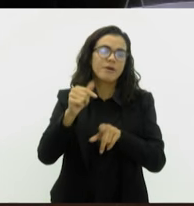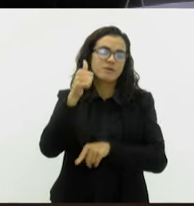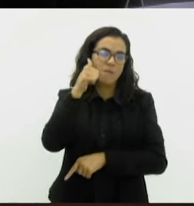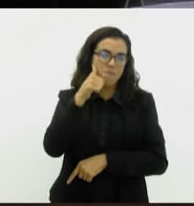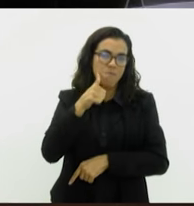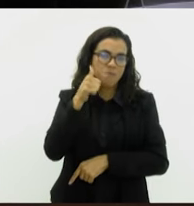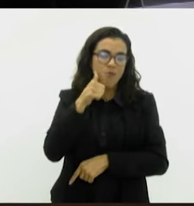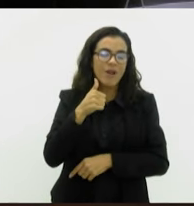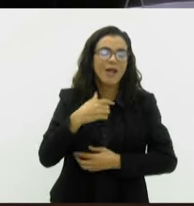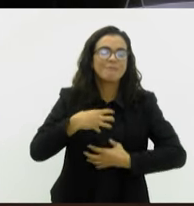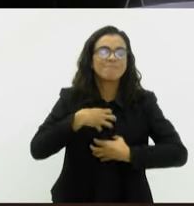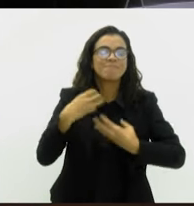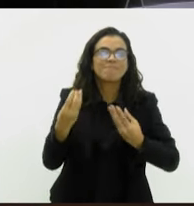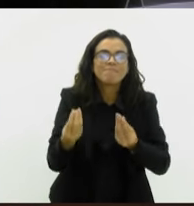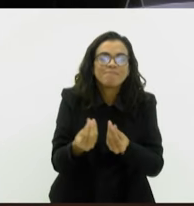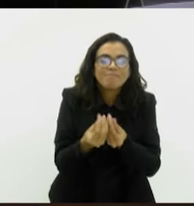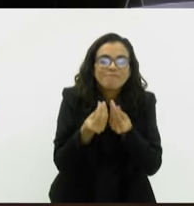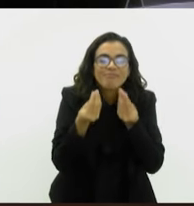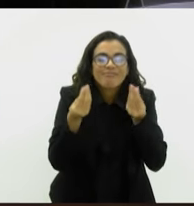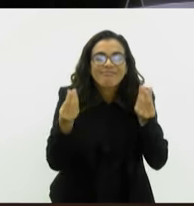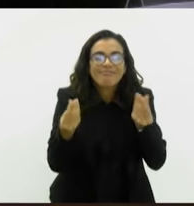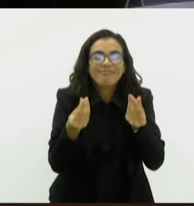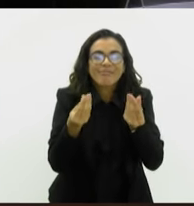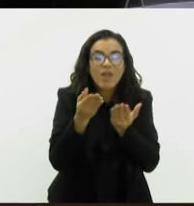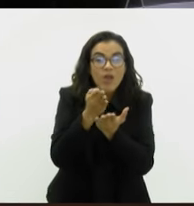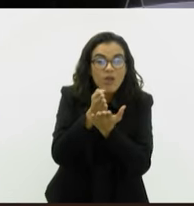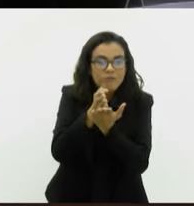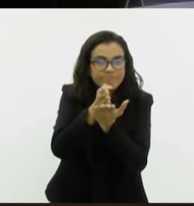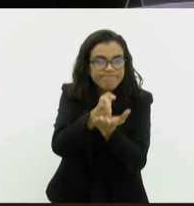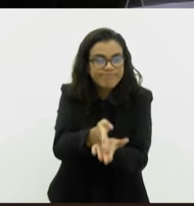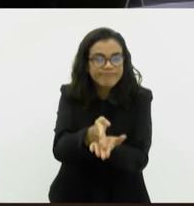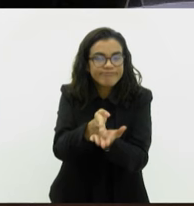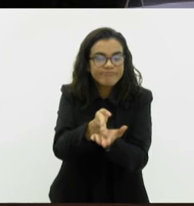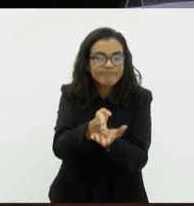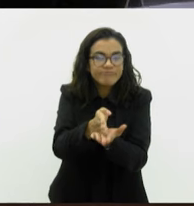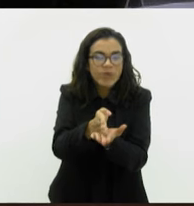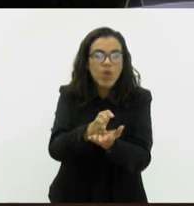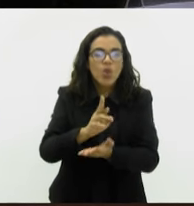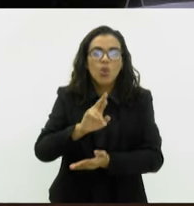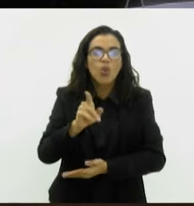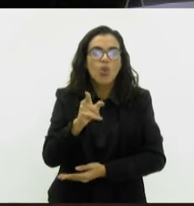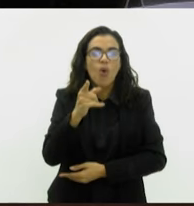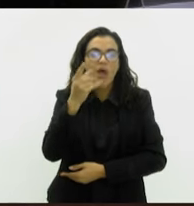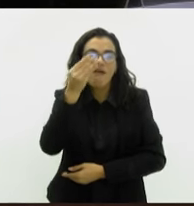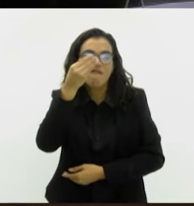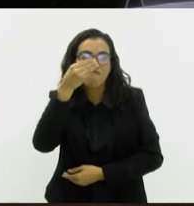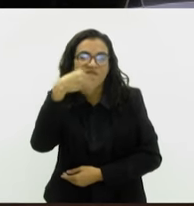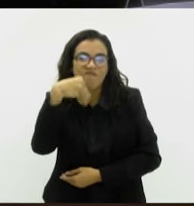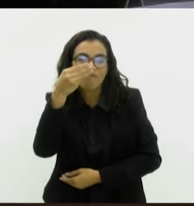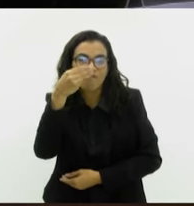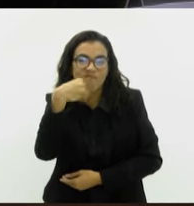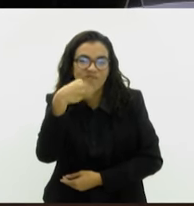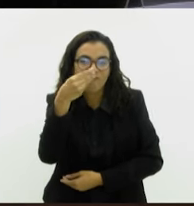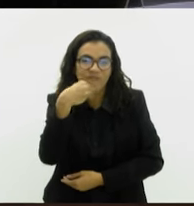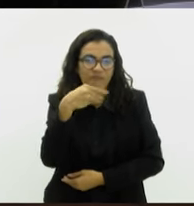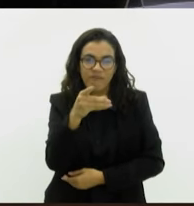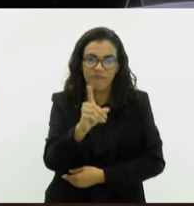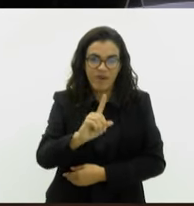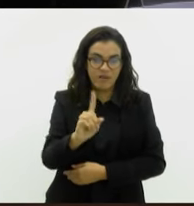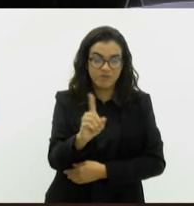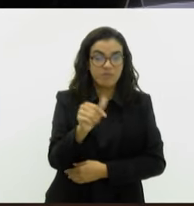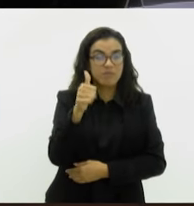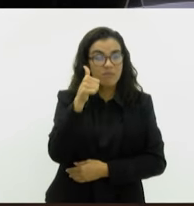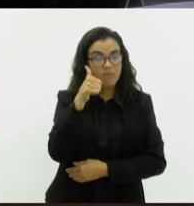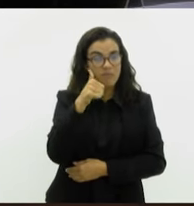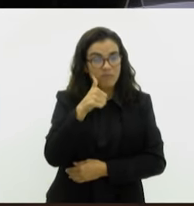ela é mais sensível ela é mais honesta e a mulher não é sexo frágil não porque a mulher